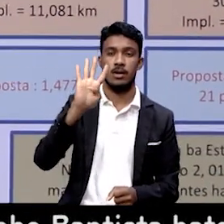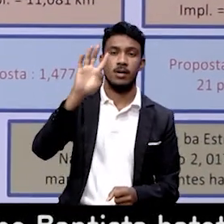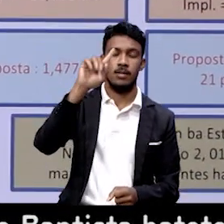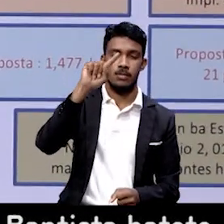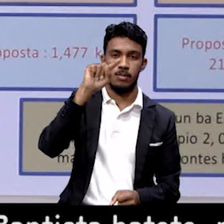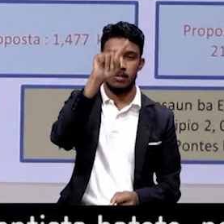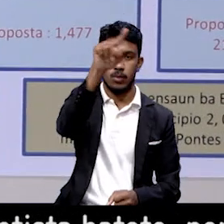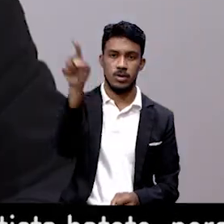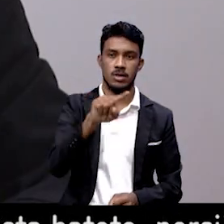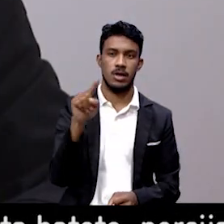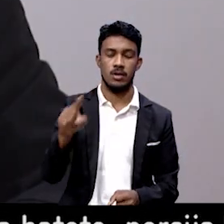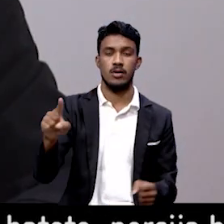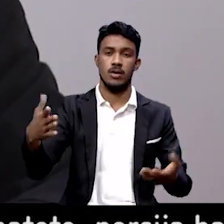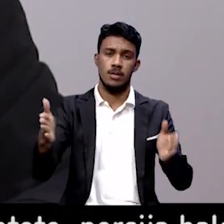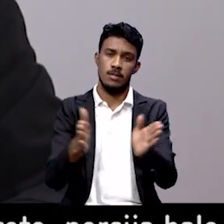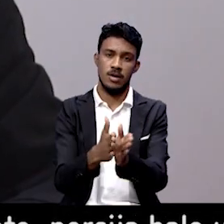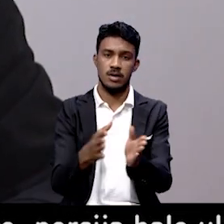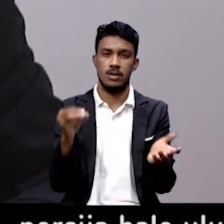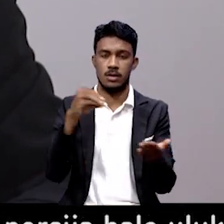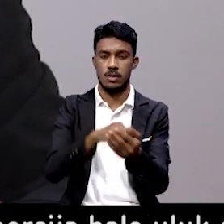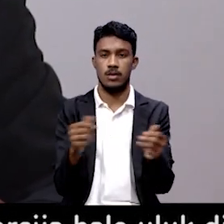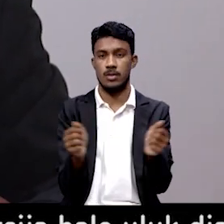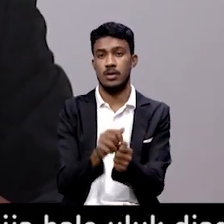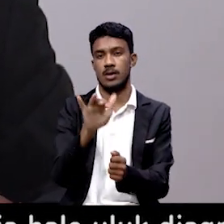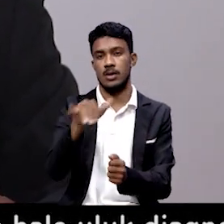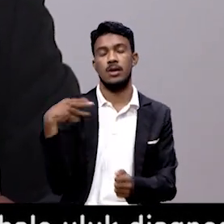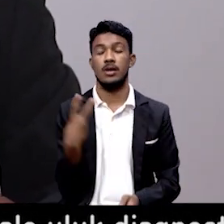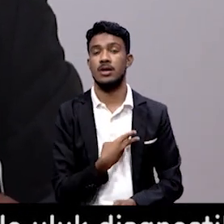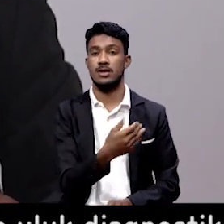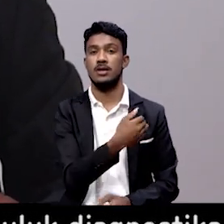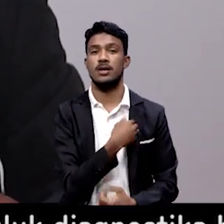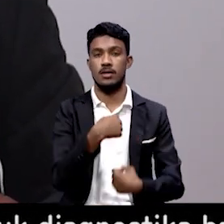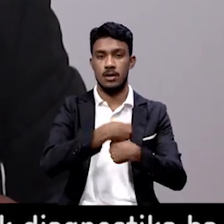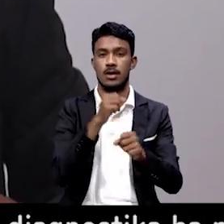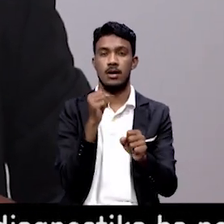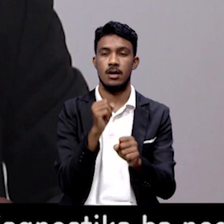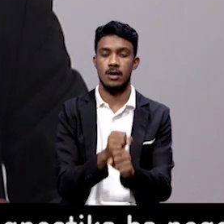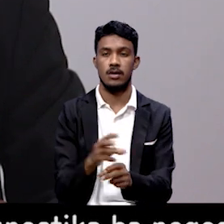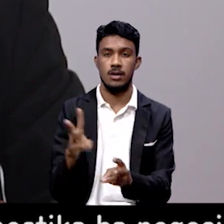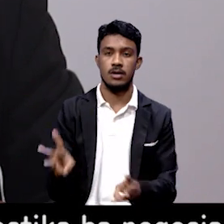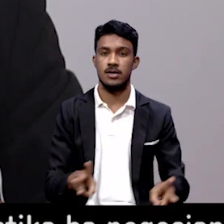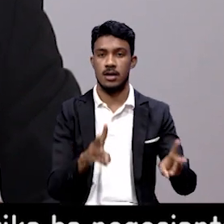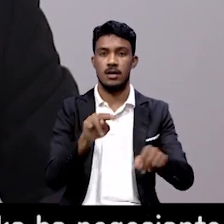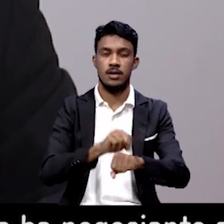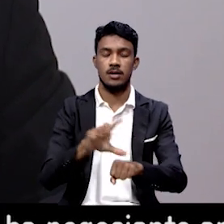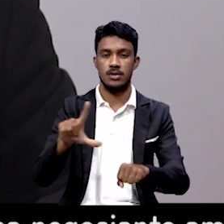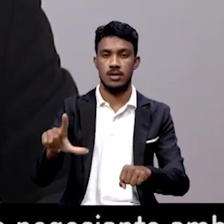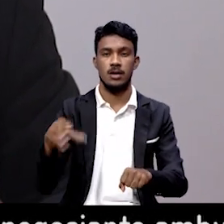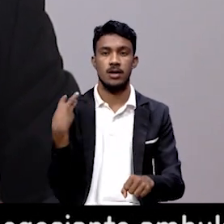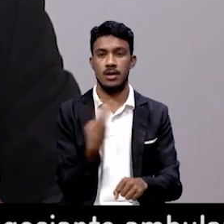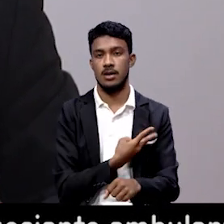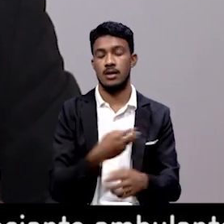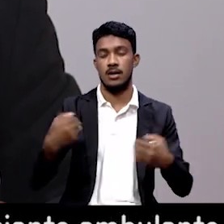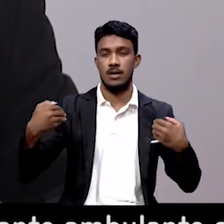nem balanço agora não ela está se dá calo calo né internacional né está aí demoras do